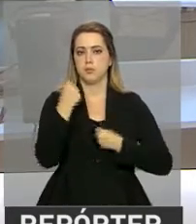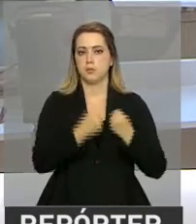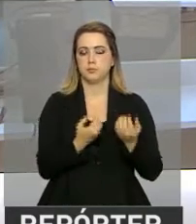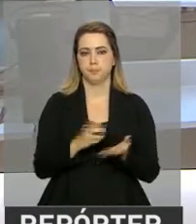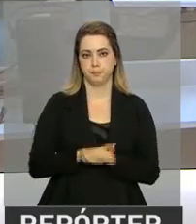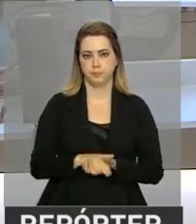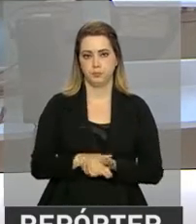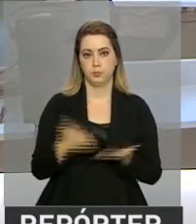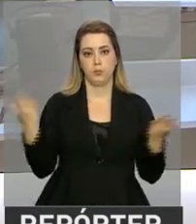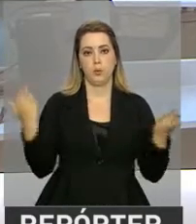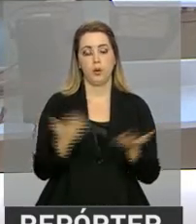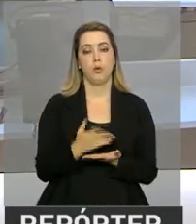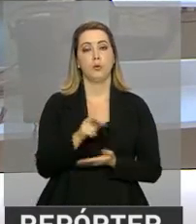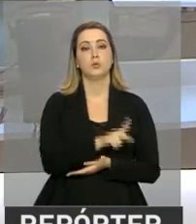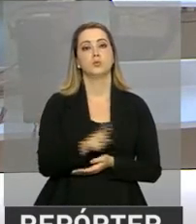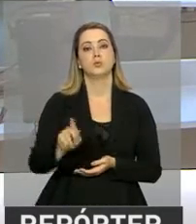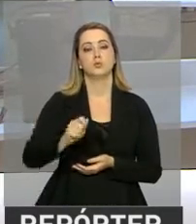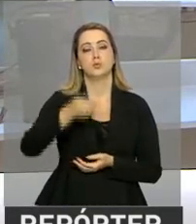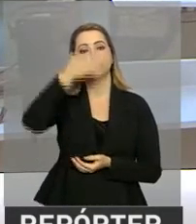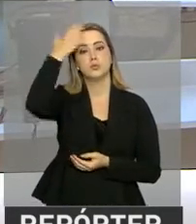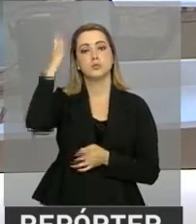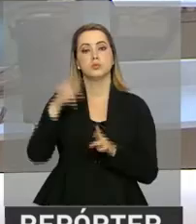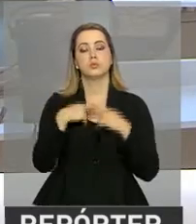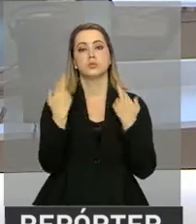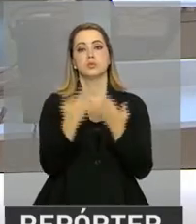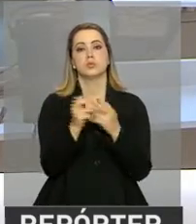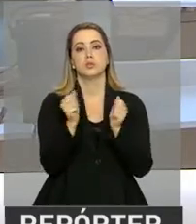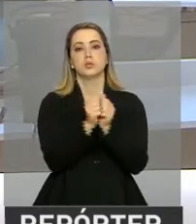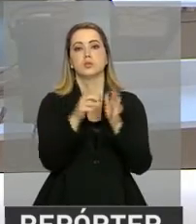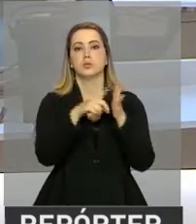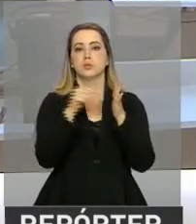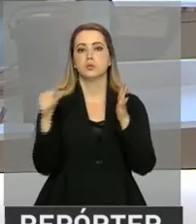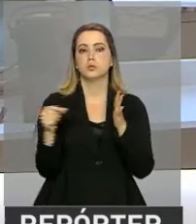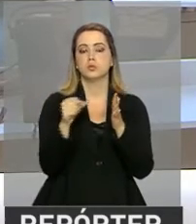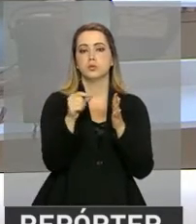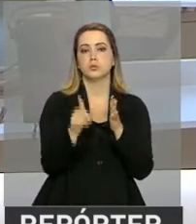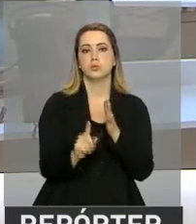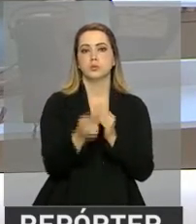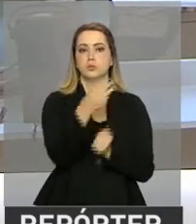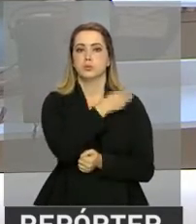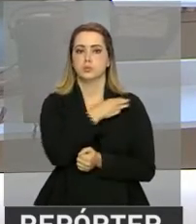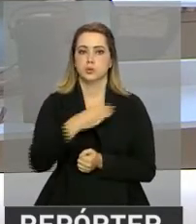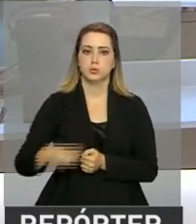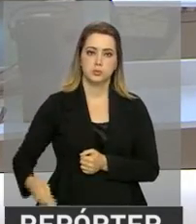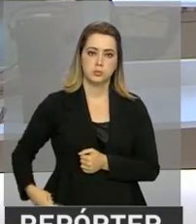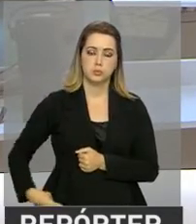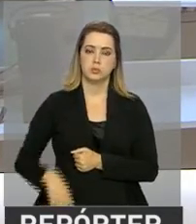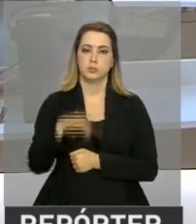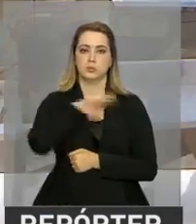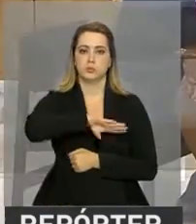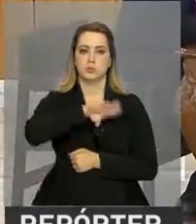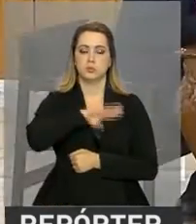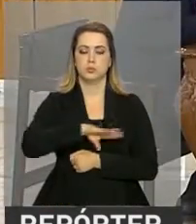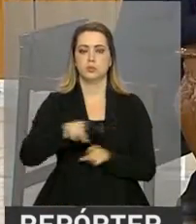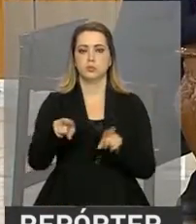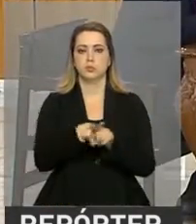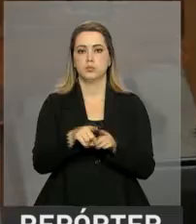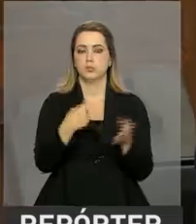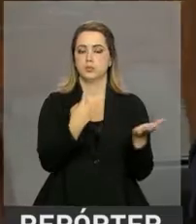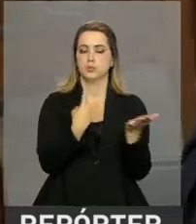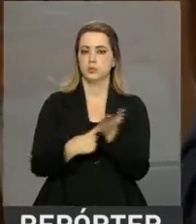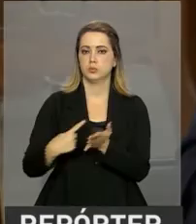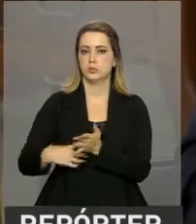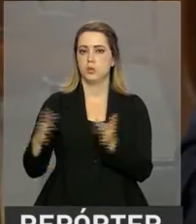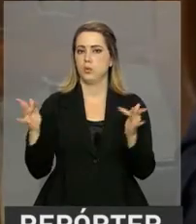presidente michel temer se reuniu no palácio do planalto com o primeiro-ministro de portugal antónio costa os dois países assinaram acordos de entendimento